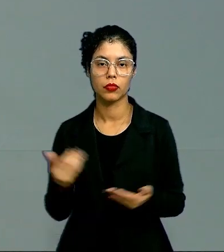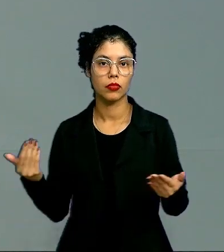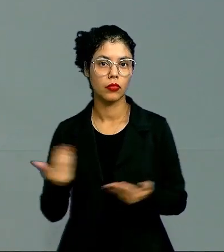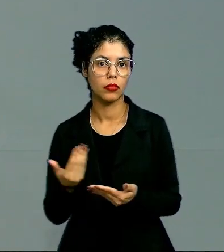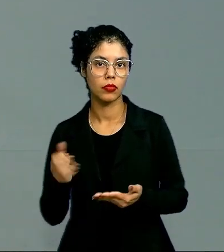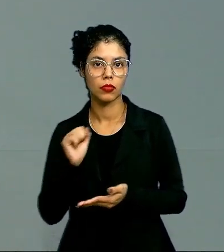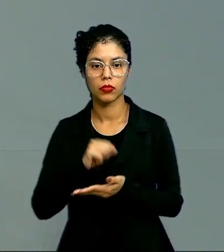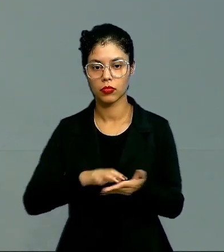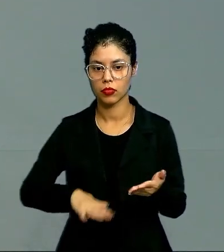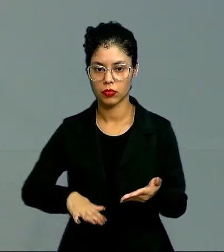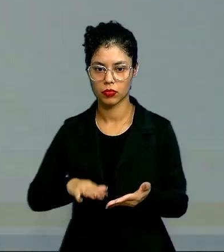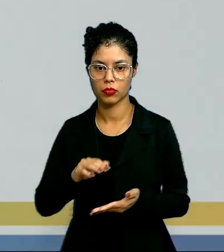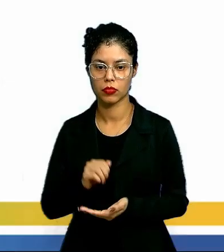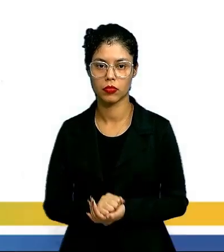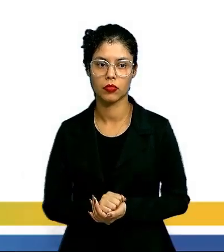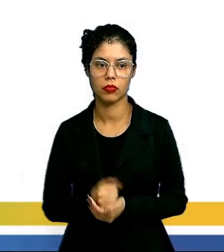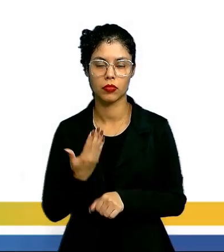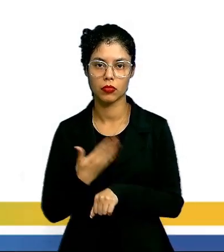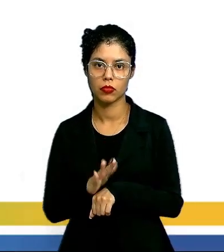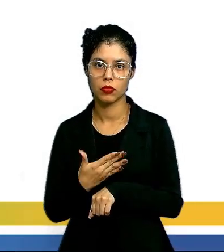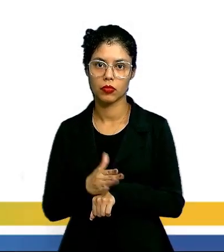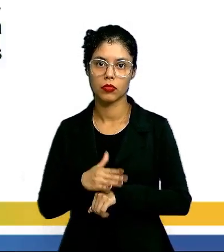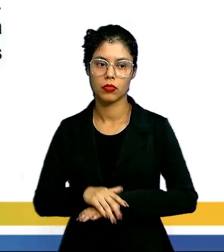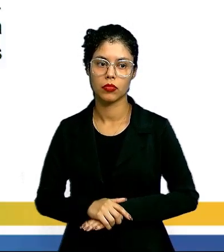nosso exercício para treinarmos.